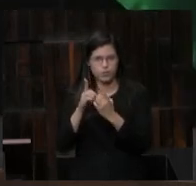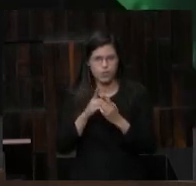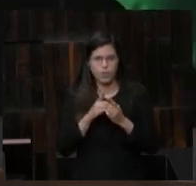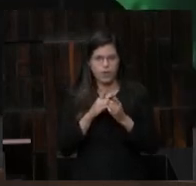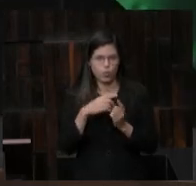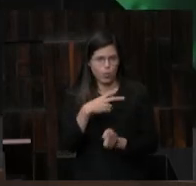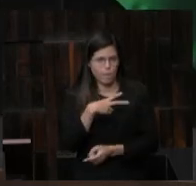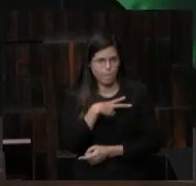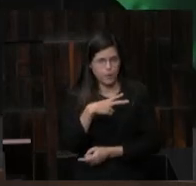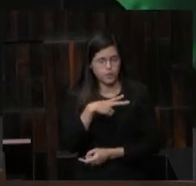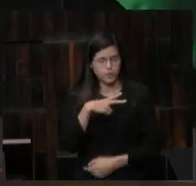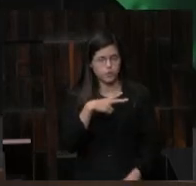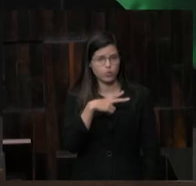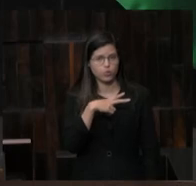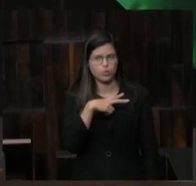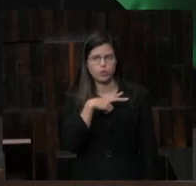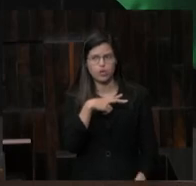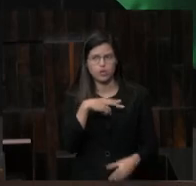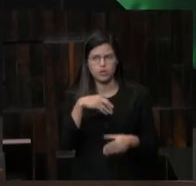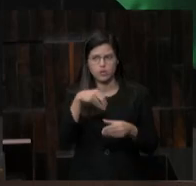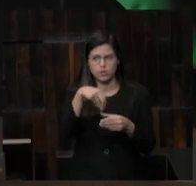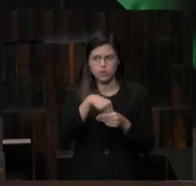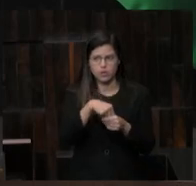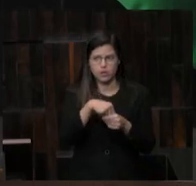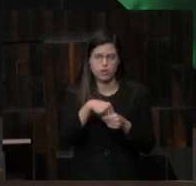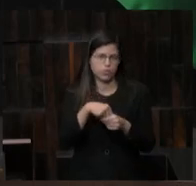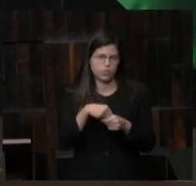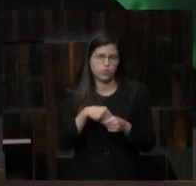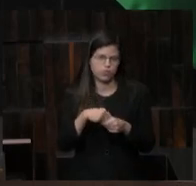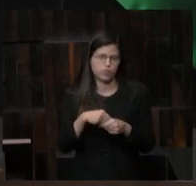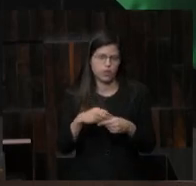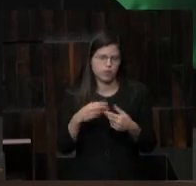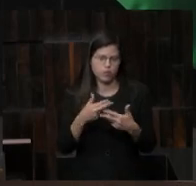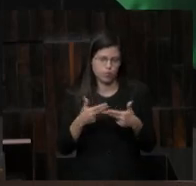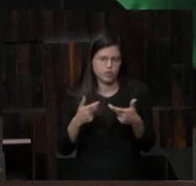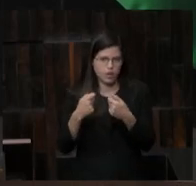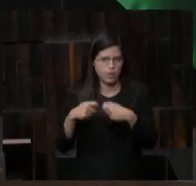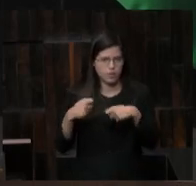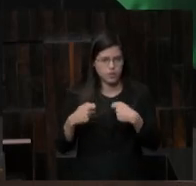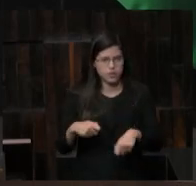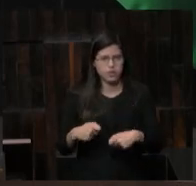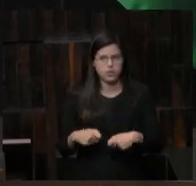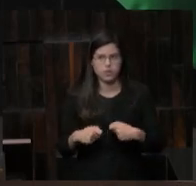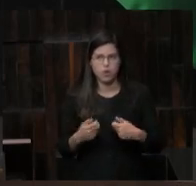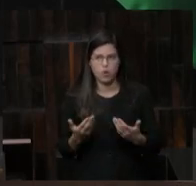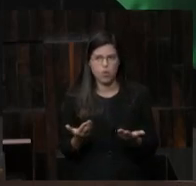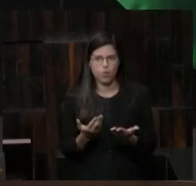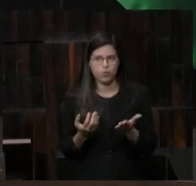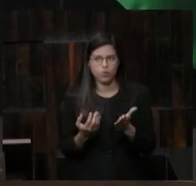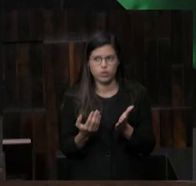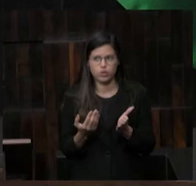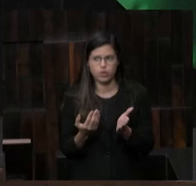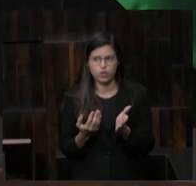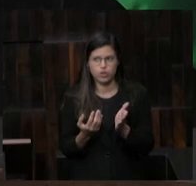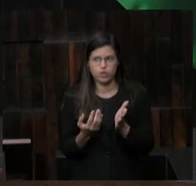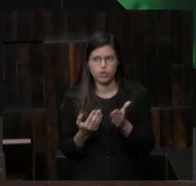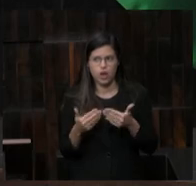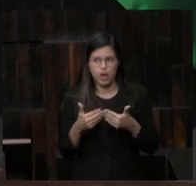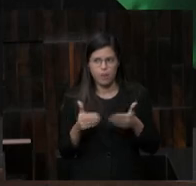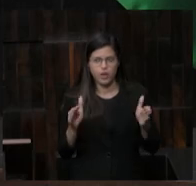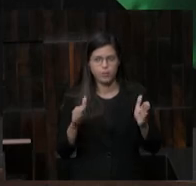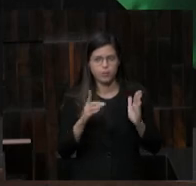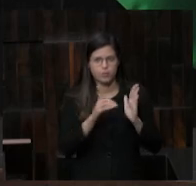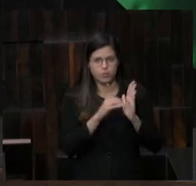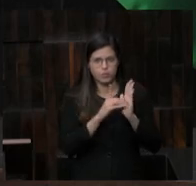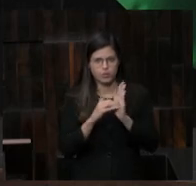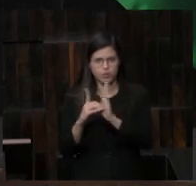reservado, né, dentro das suas necessidades. E hoje a gente acabou de inaugurar esse espaço no Detran aqui do